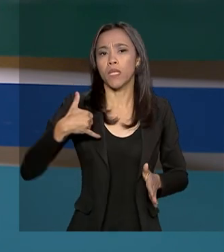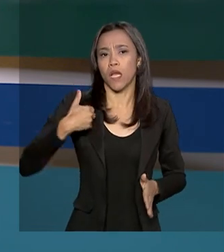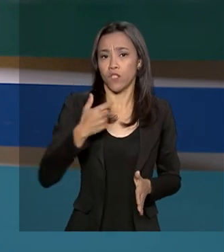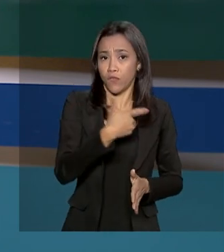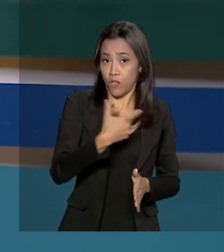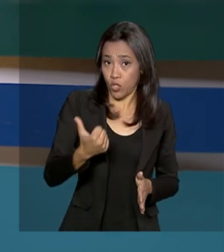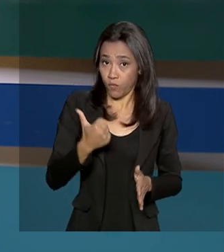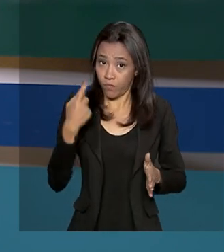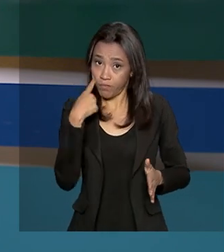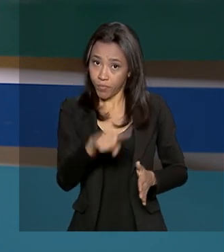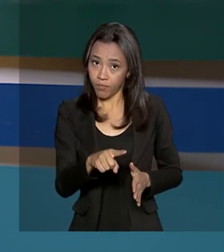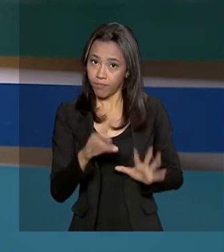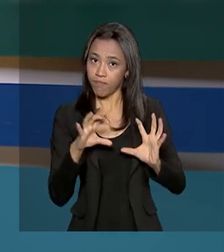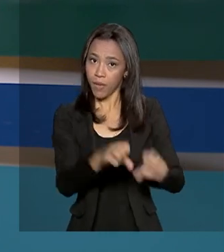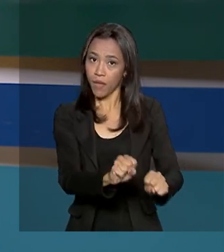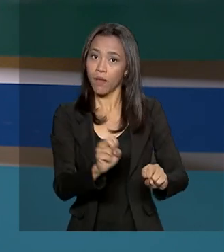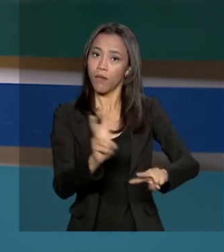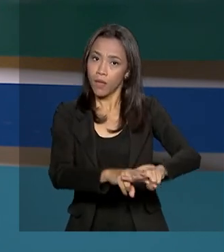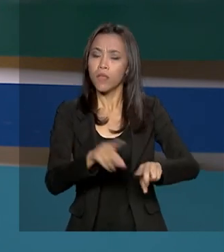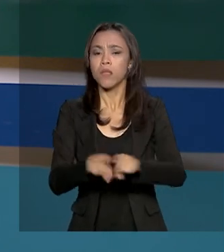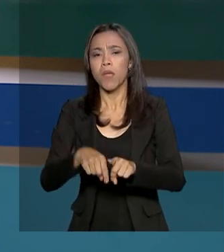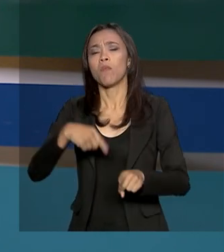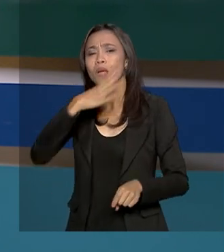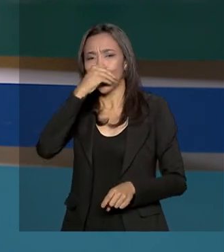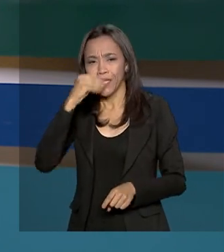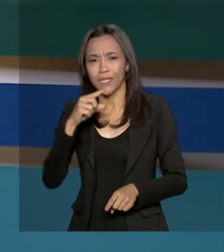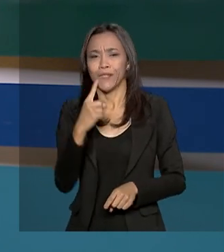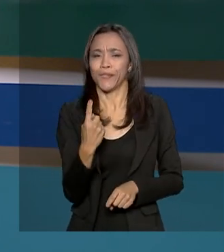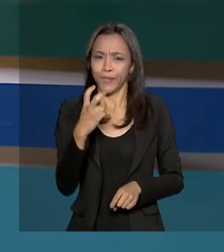preso em flagrante e um adolescente de 15 anos apreendido